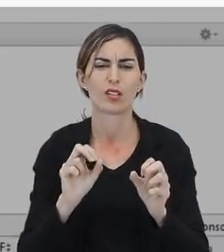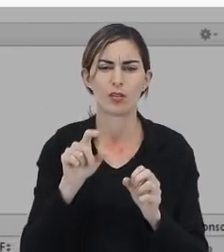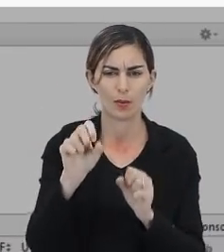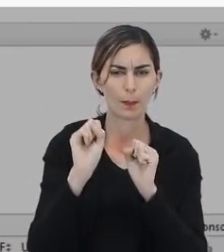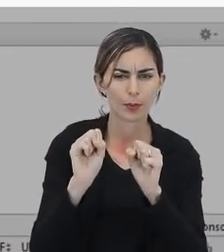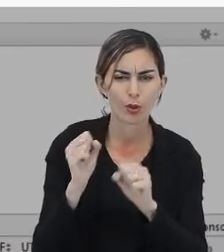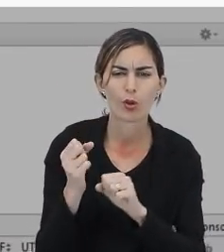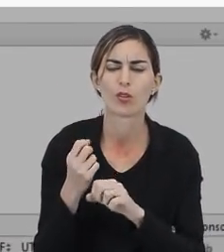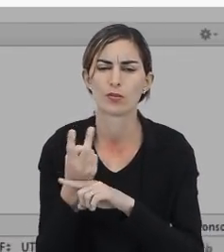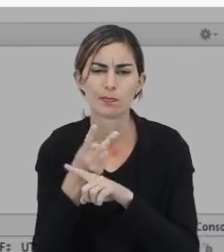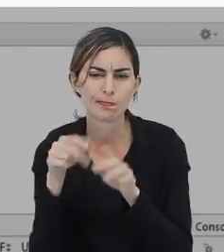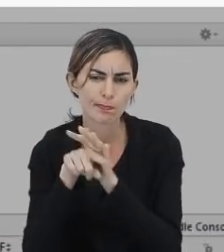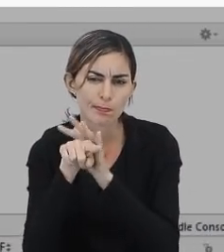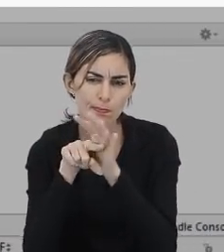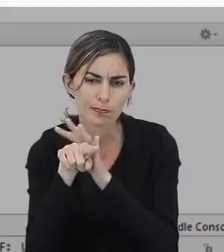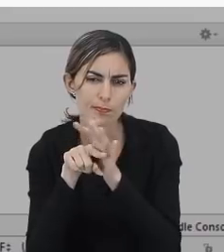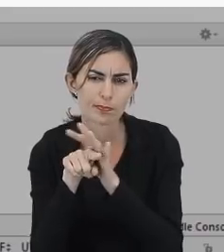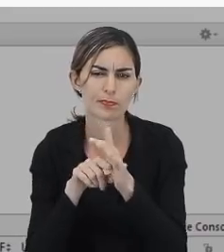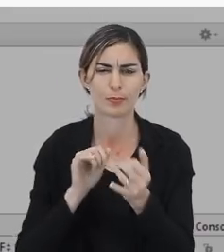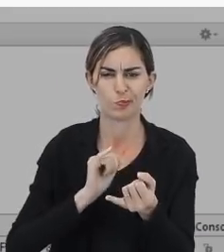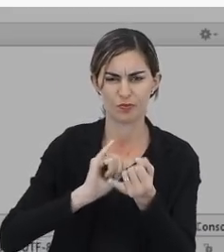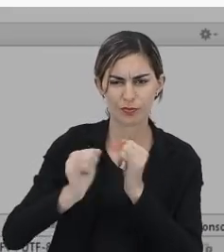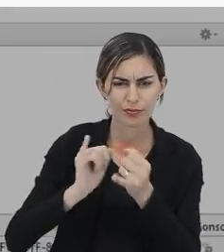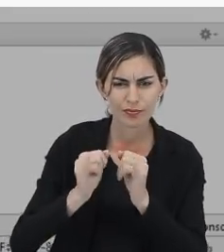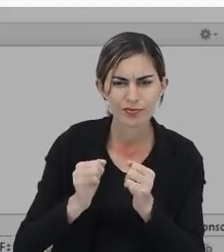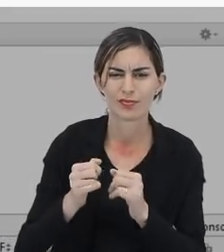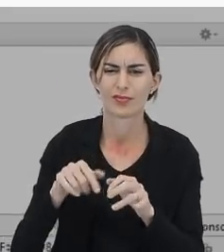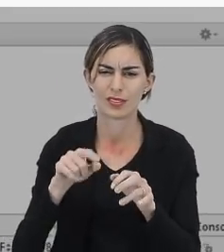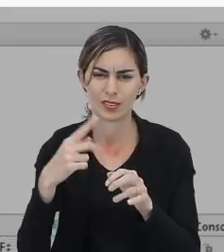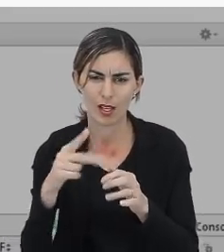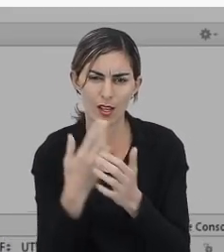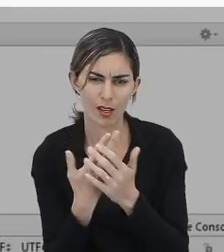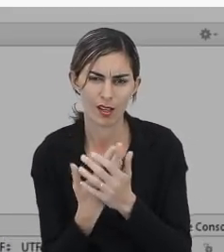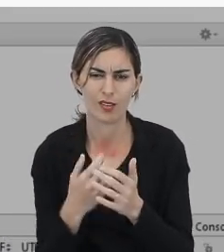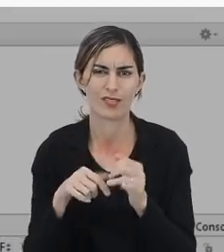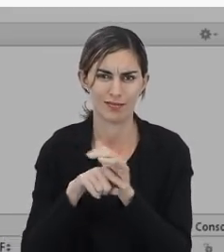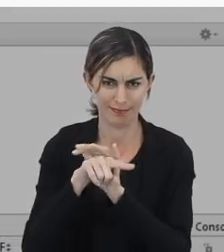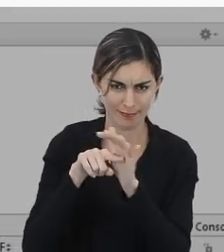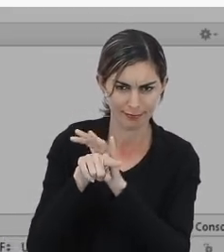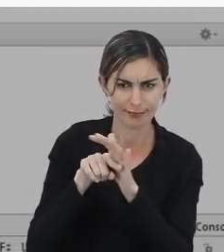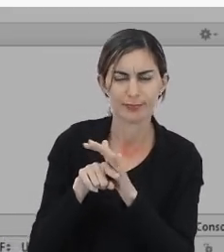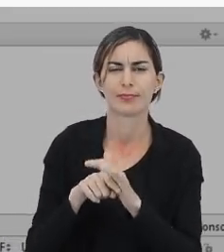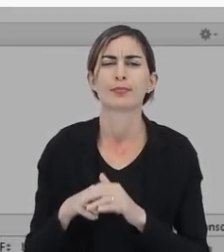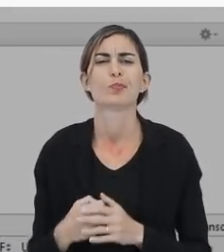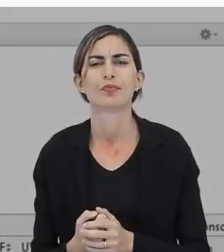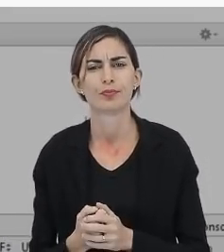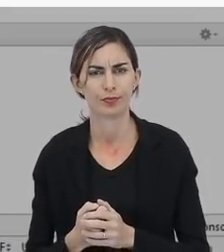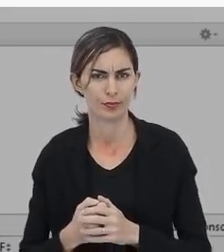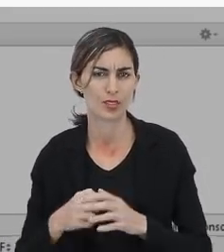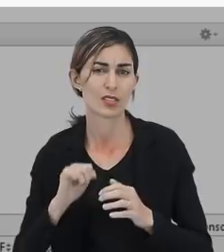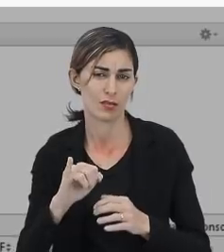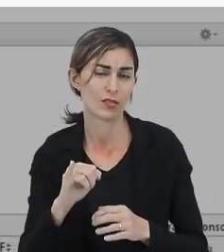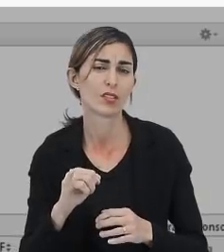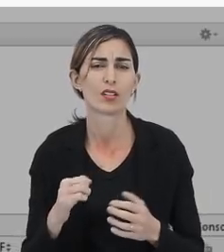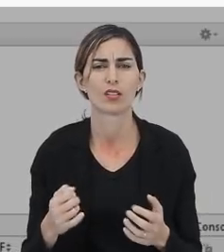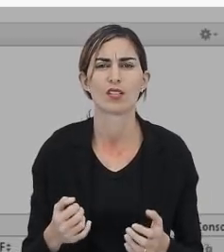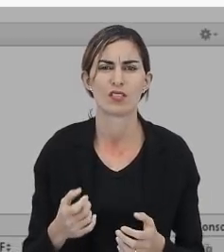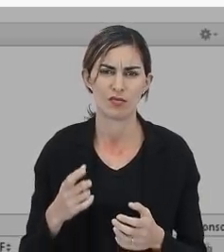que você pode fazer uma pesquisa e tanto ler quanto assistir aula. Então, pesquise. Em